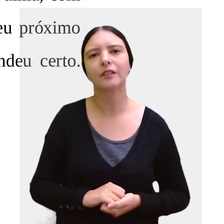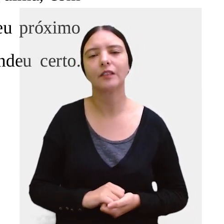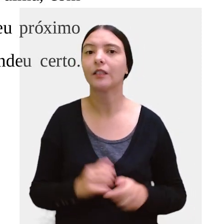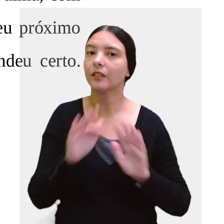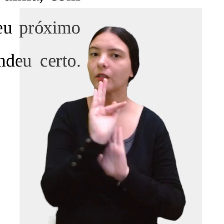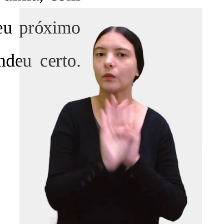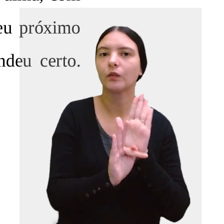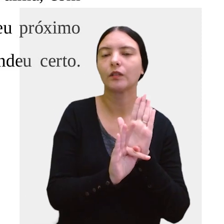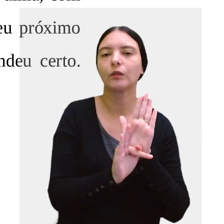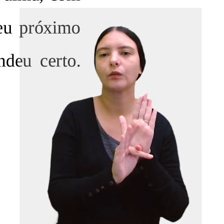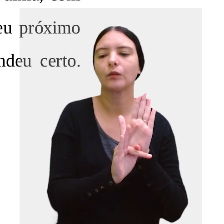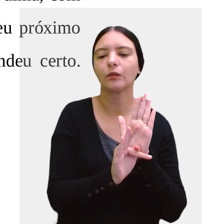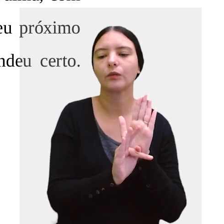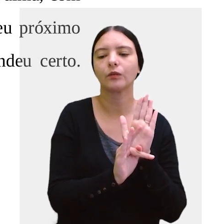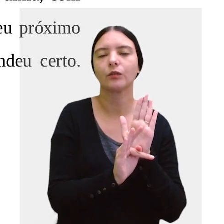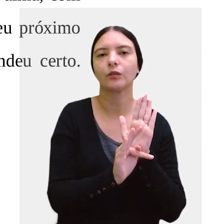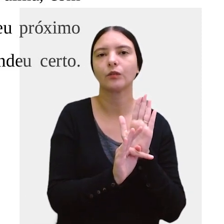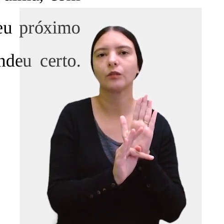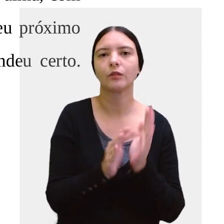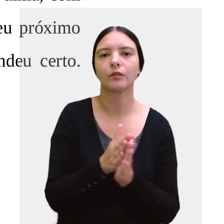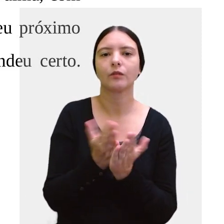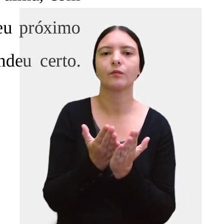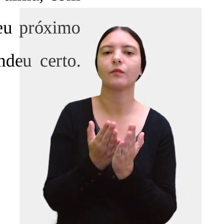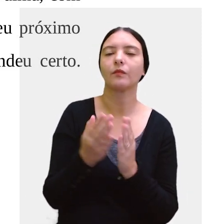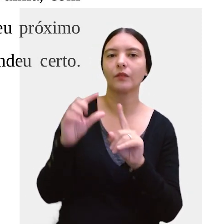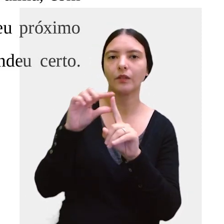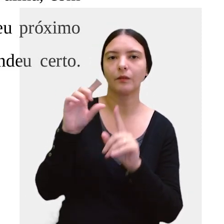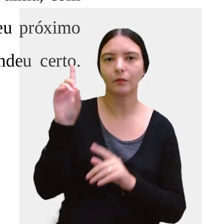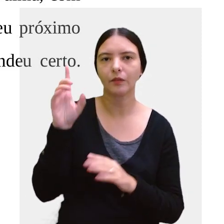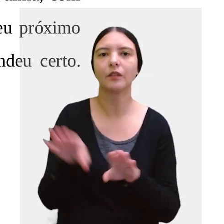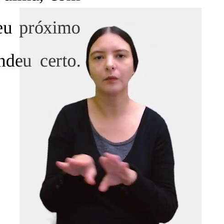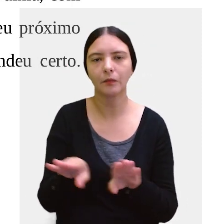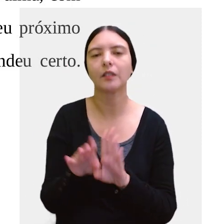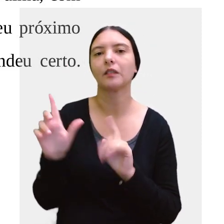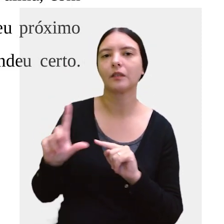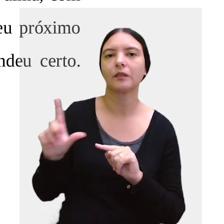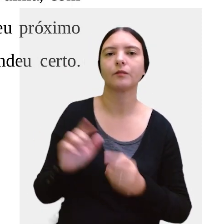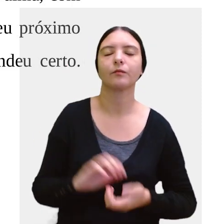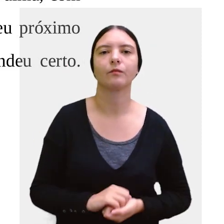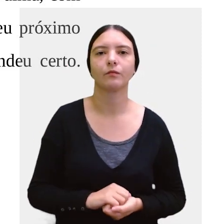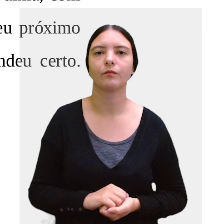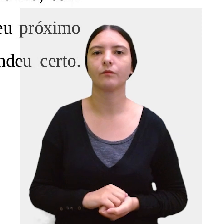é um texto da Bíblia, né, que também pode ser visto como um texto literário.